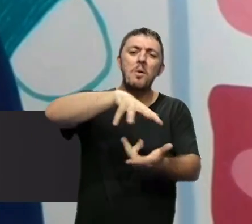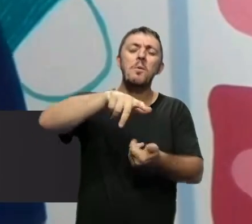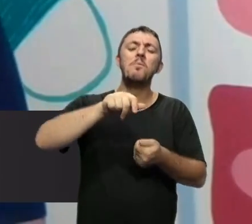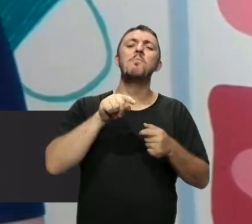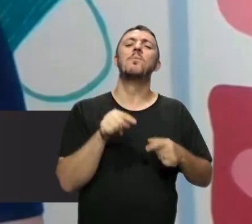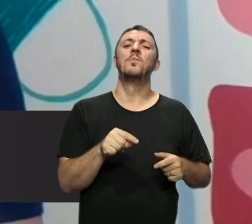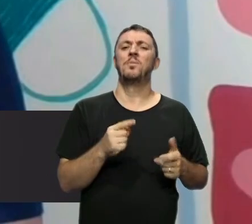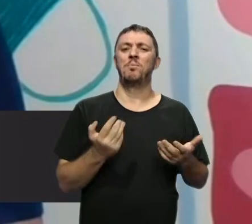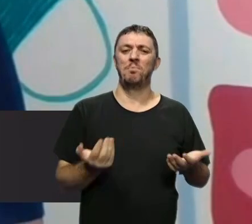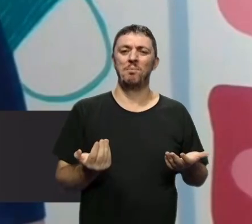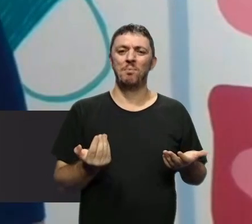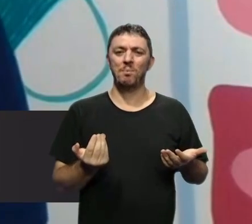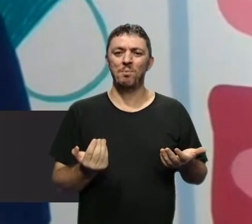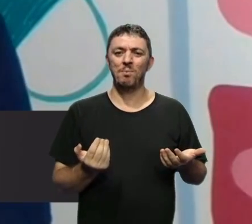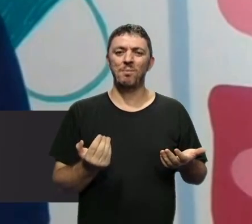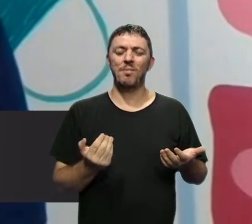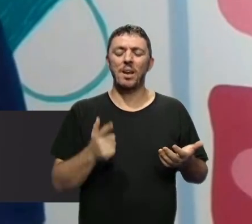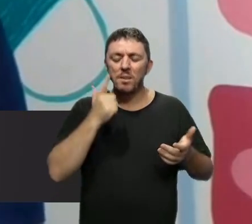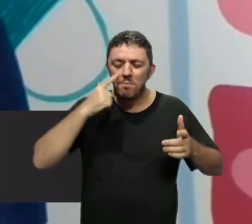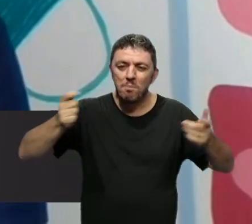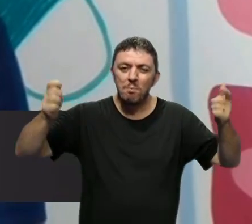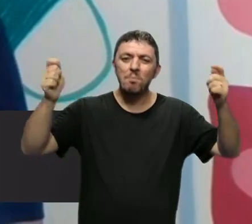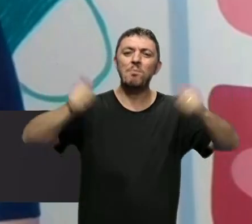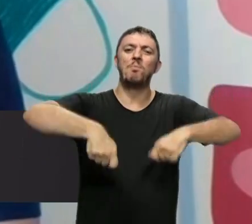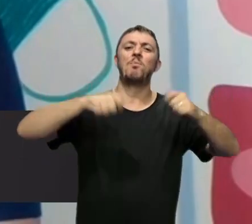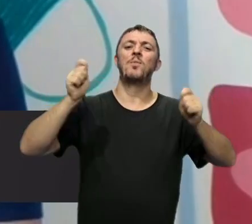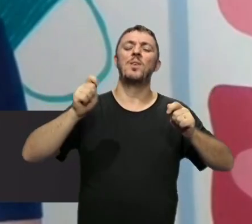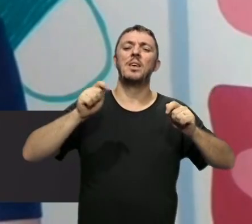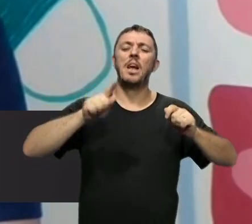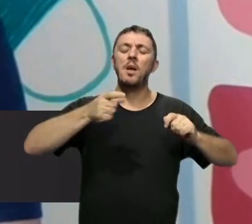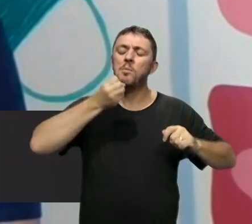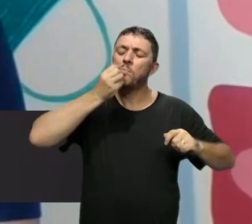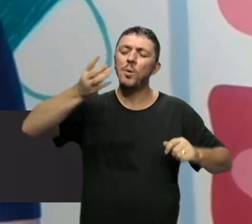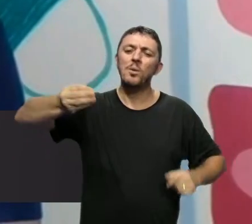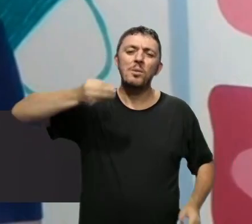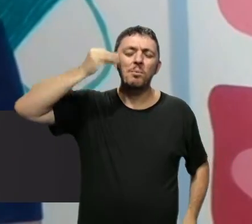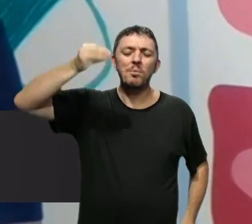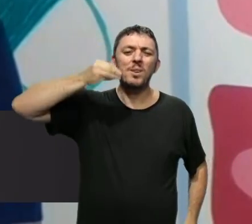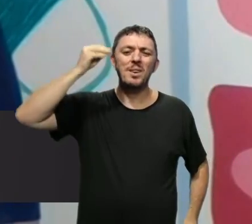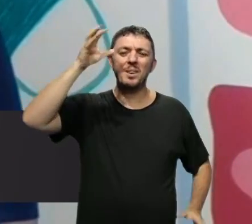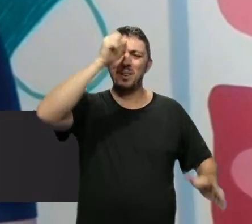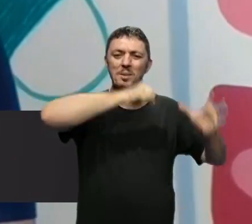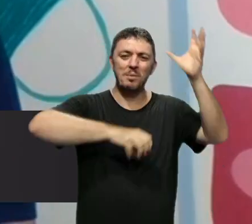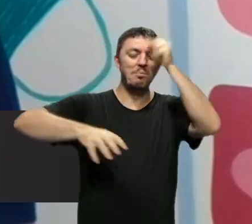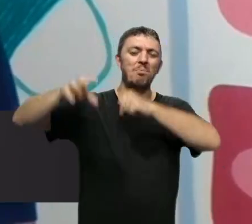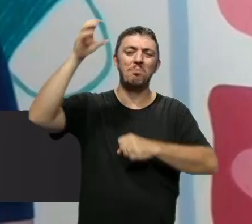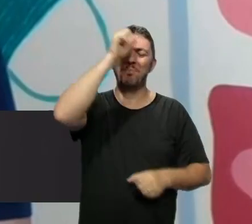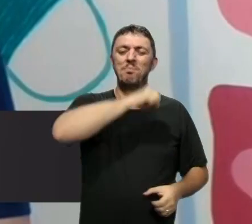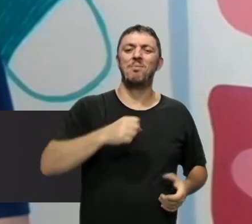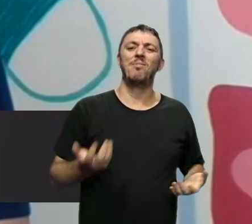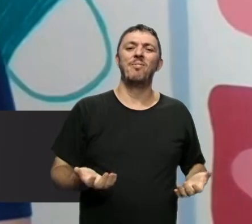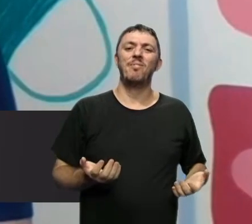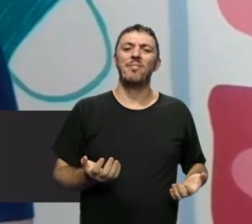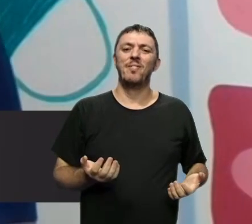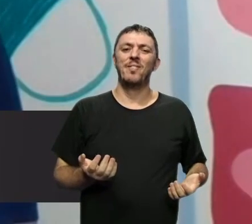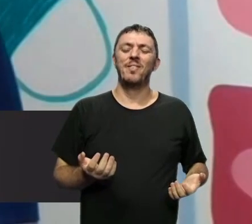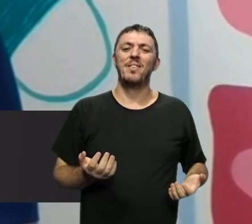no mundo as possibilidades de boas experiências de aprendizagem, as